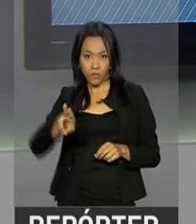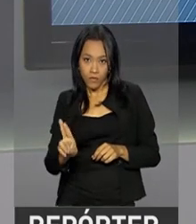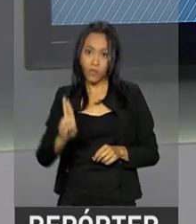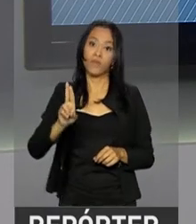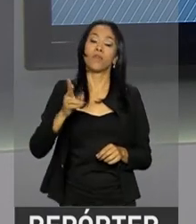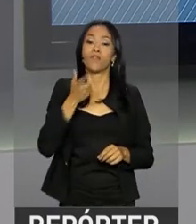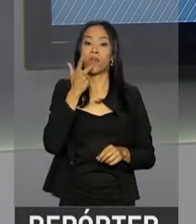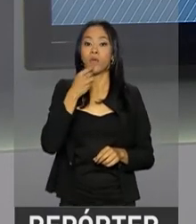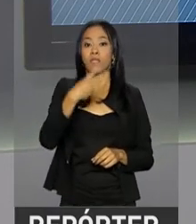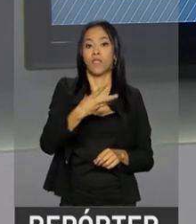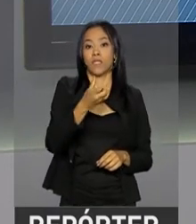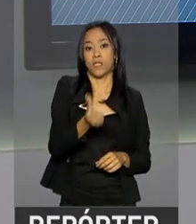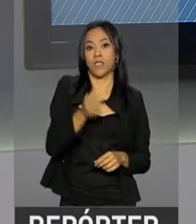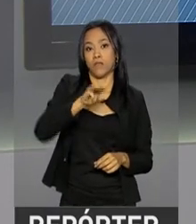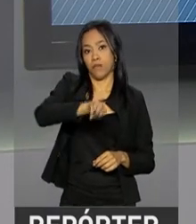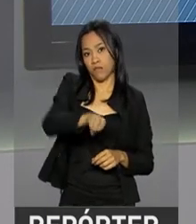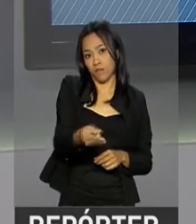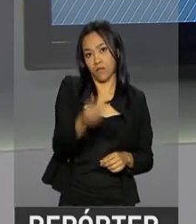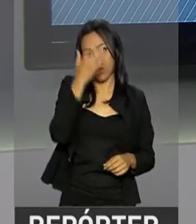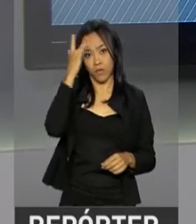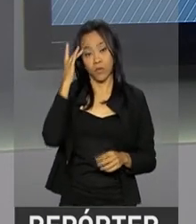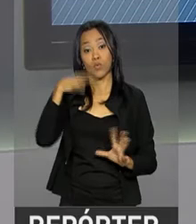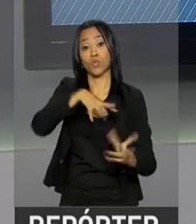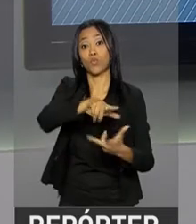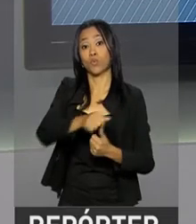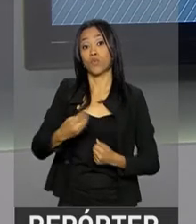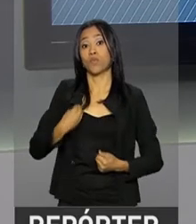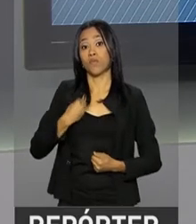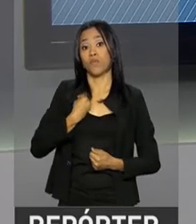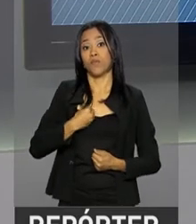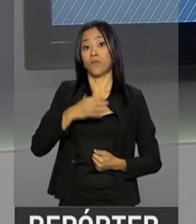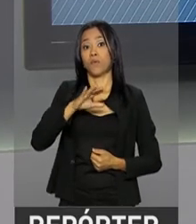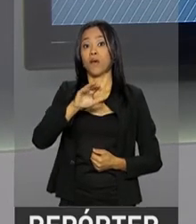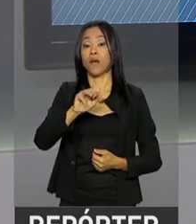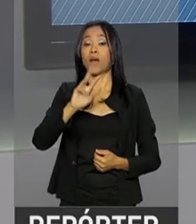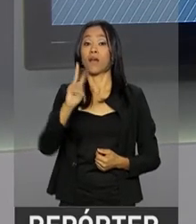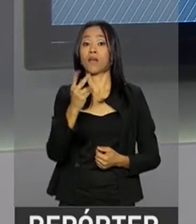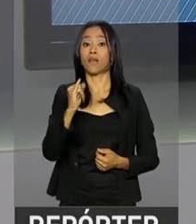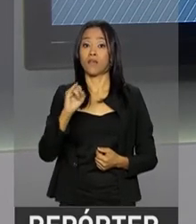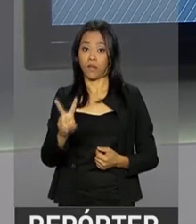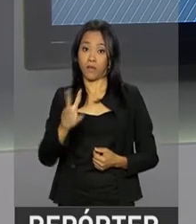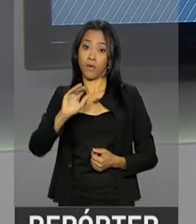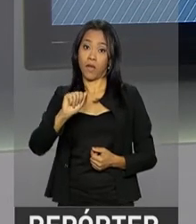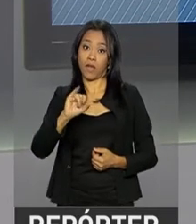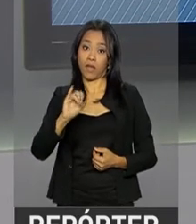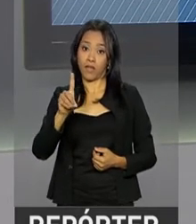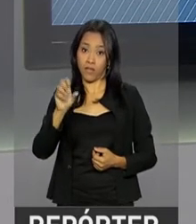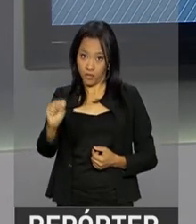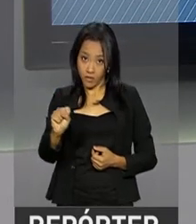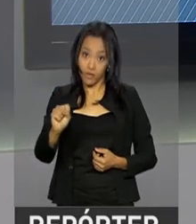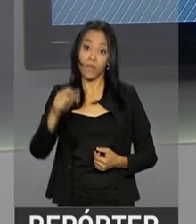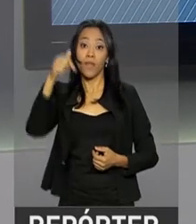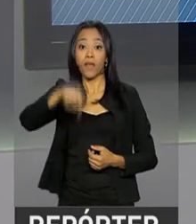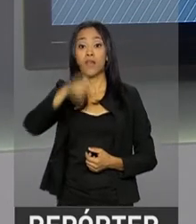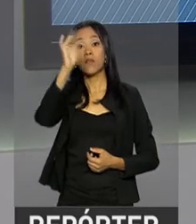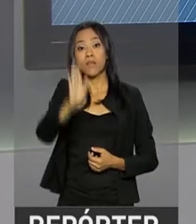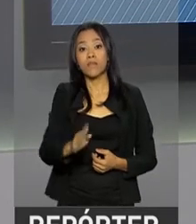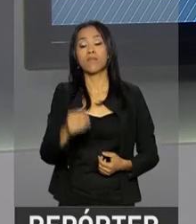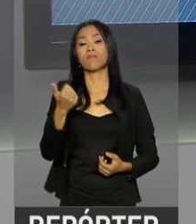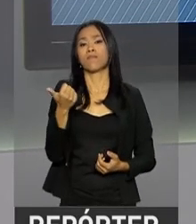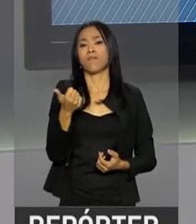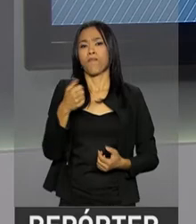vivem com aids em todo o mundo aqui no brasil as estimativas do ministério da saúde indicam que aproximadamente